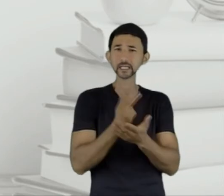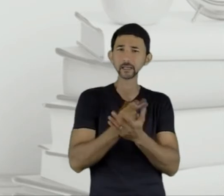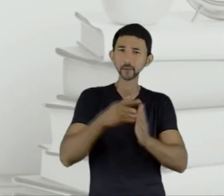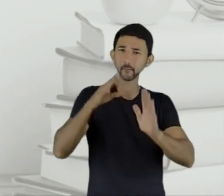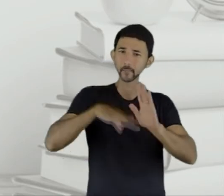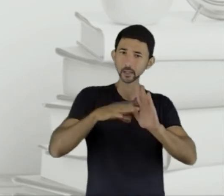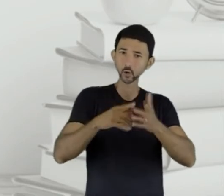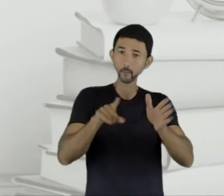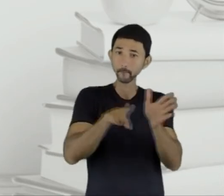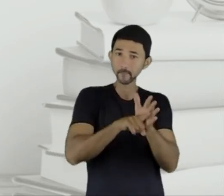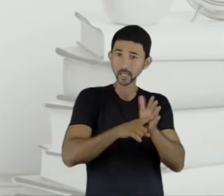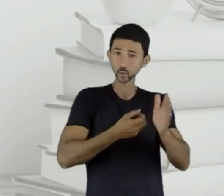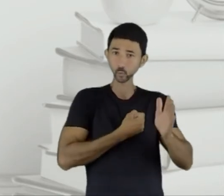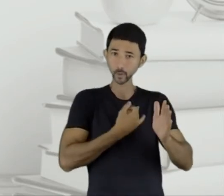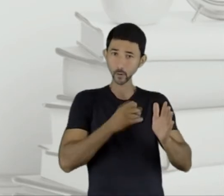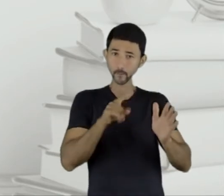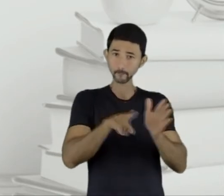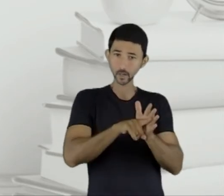então é sempre menor que zero.